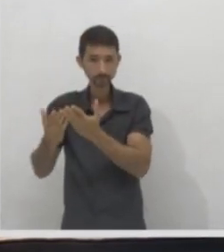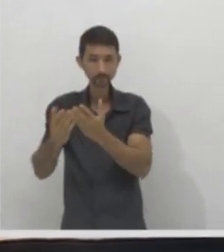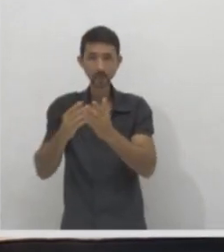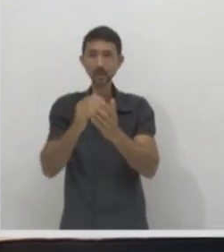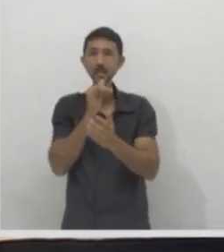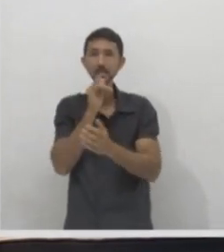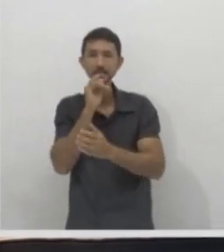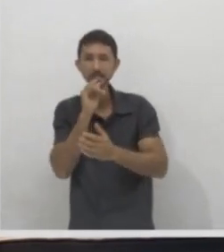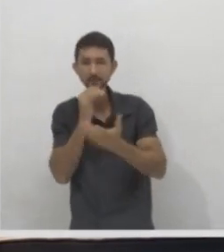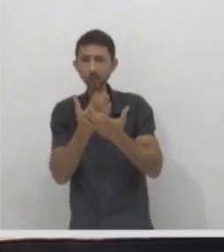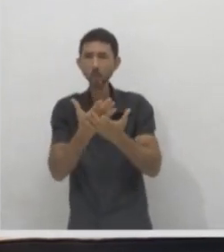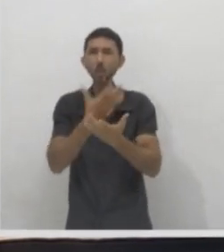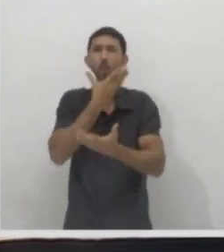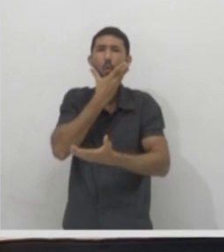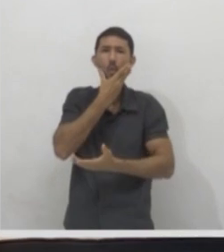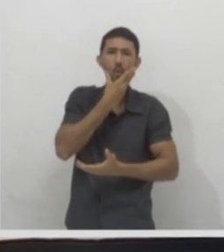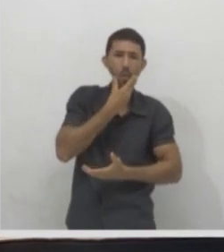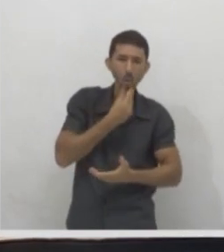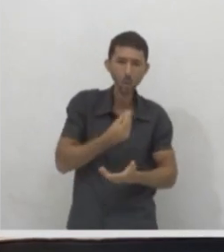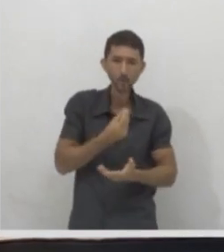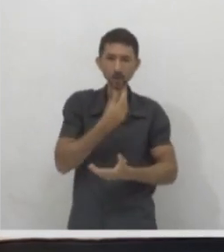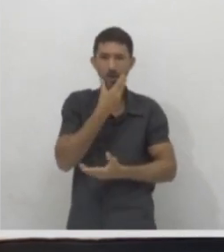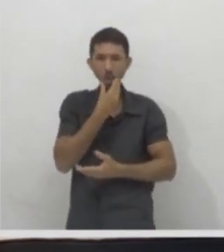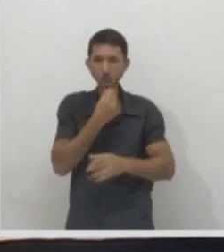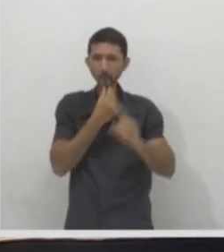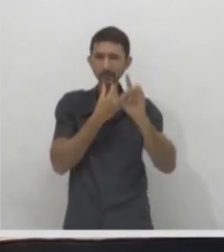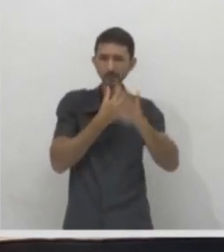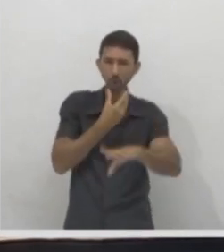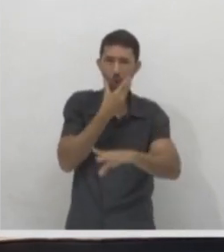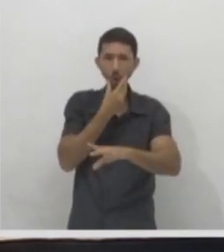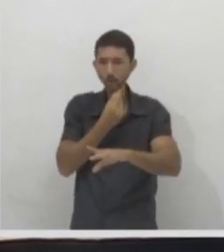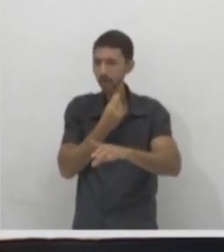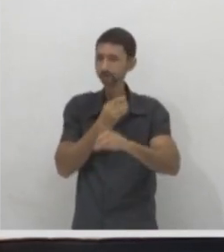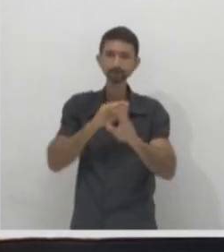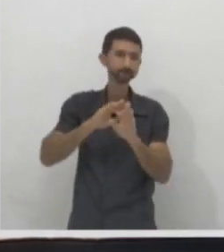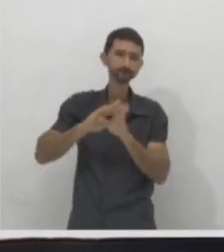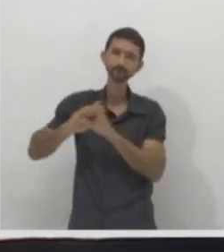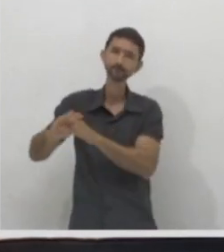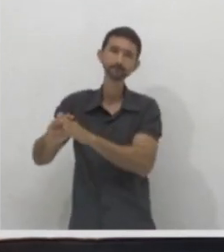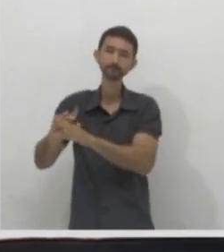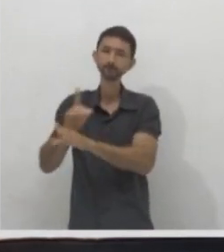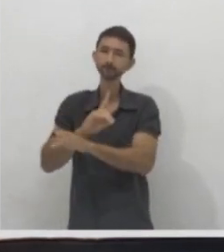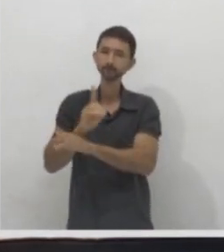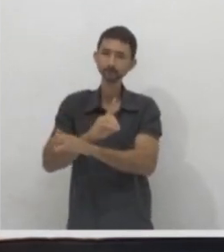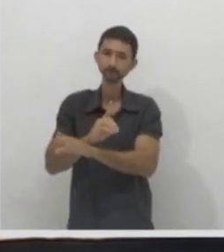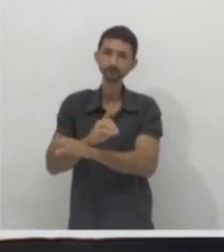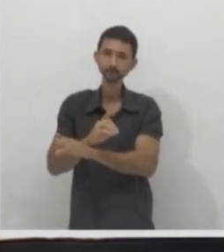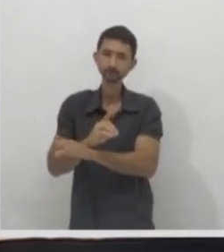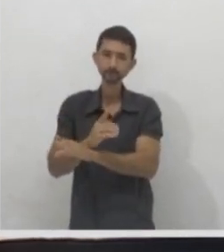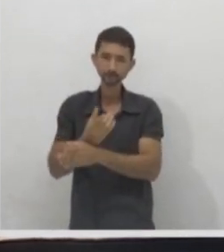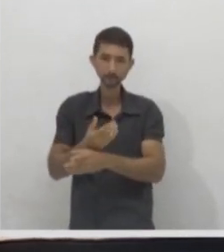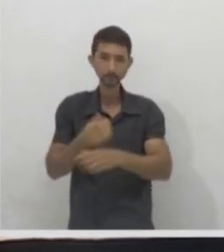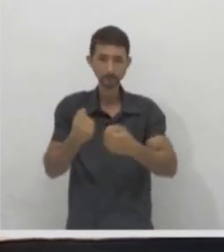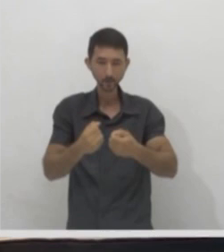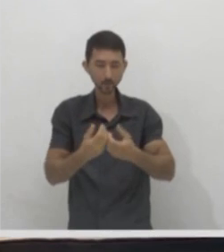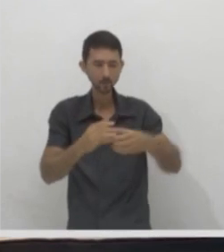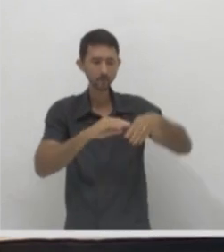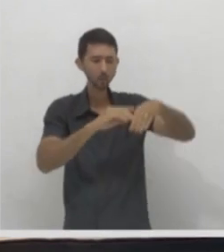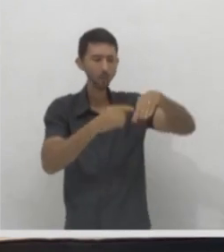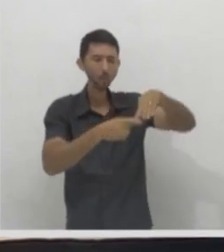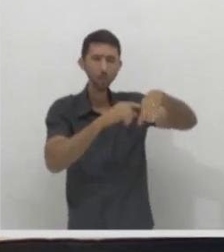participação essencial do sexo feminino, das mulheres. E quando nós falamos de cavernas, nós